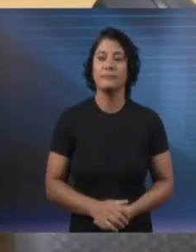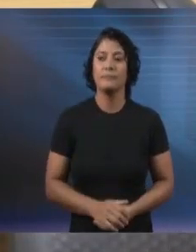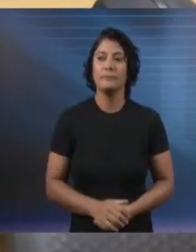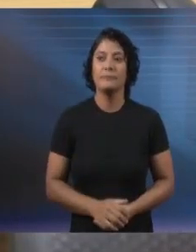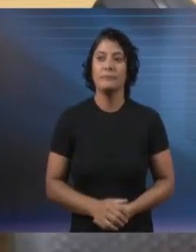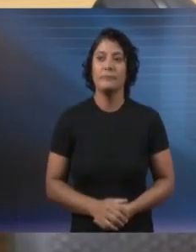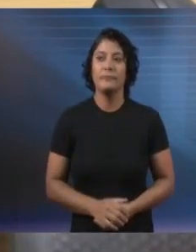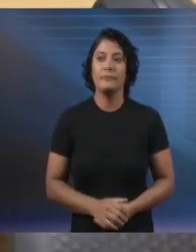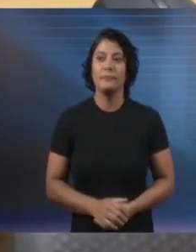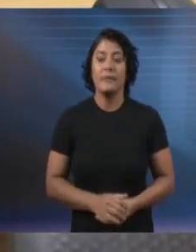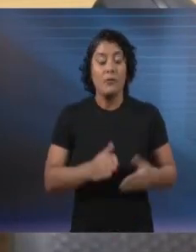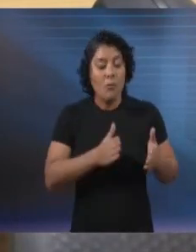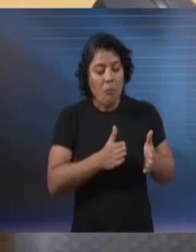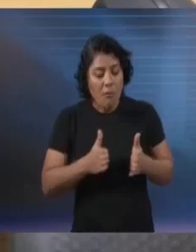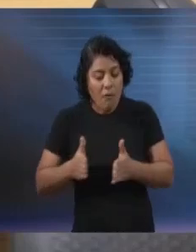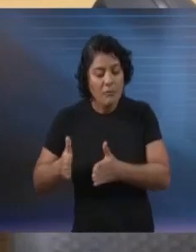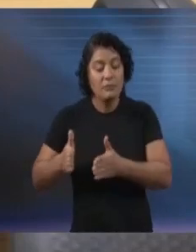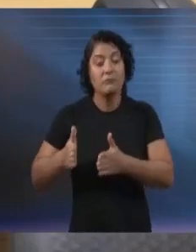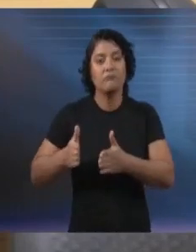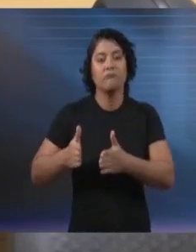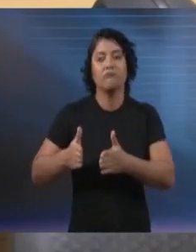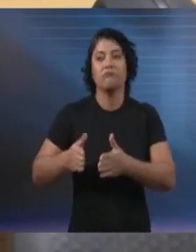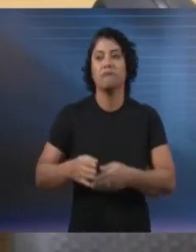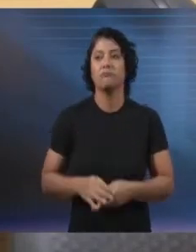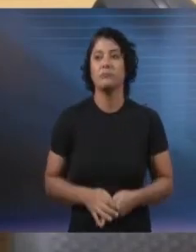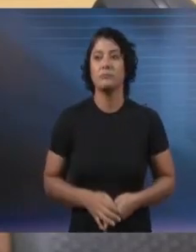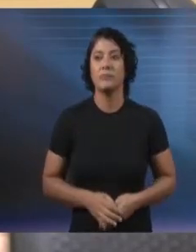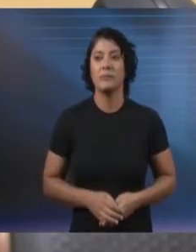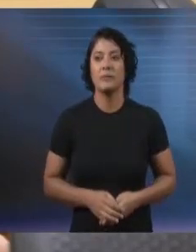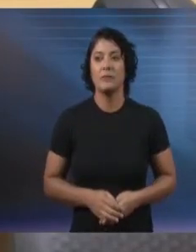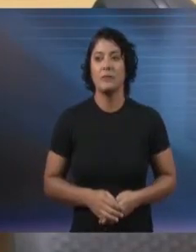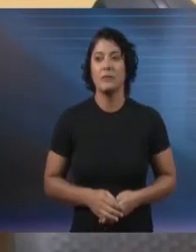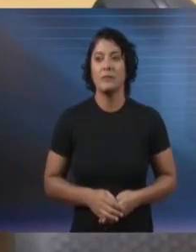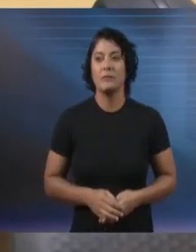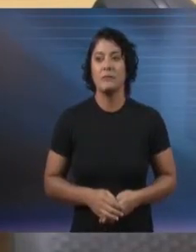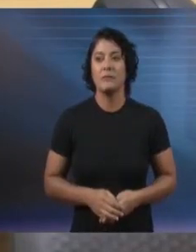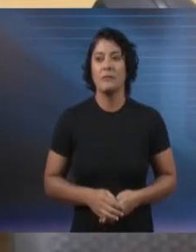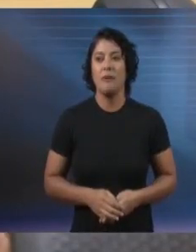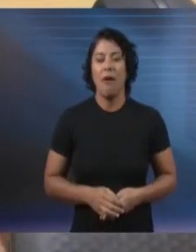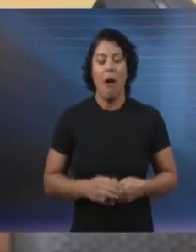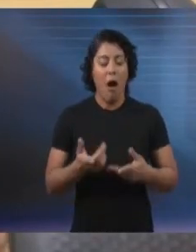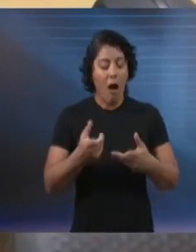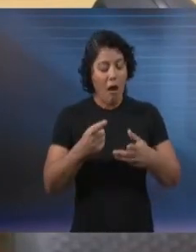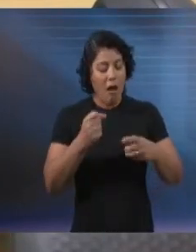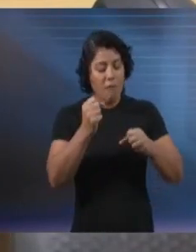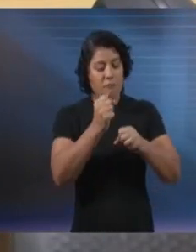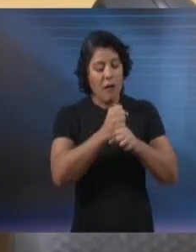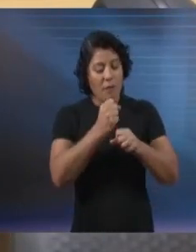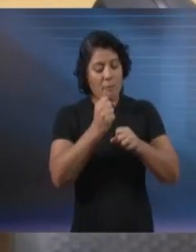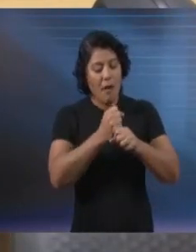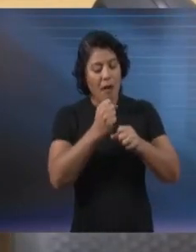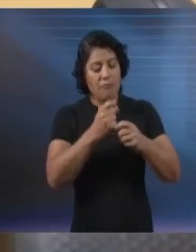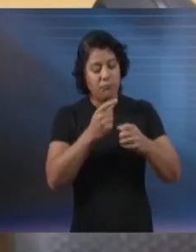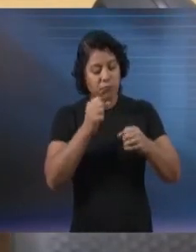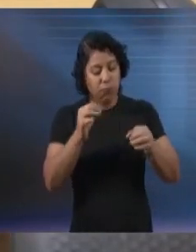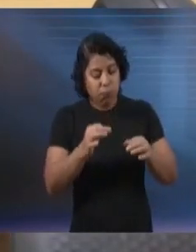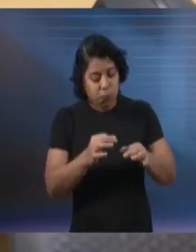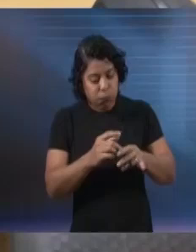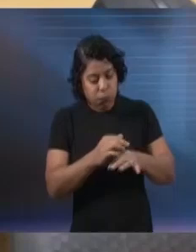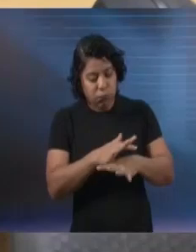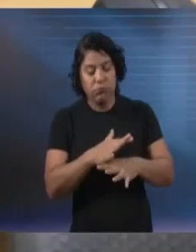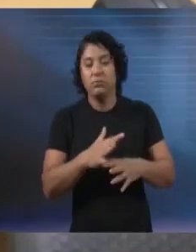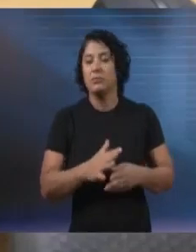E durante esse período houve o desgaste de toda a obra. E precisa